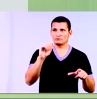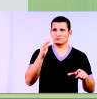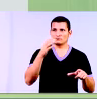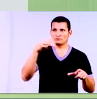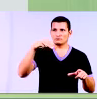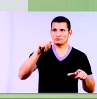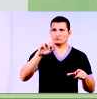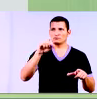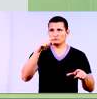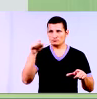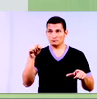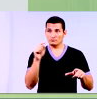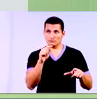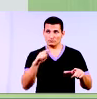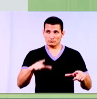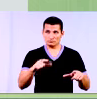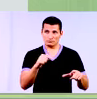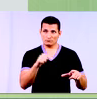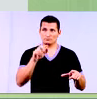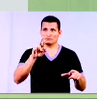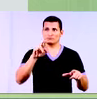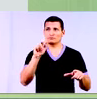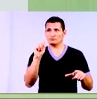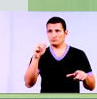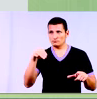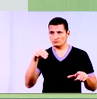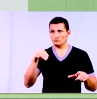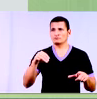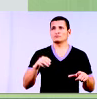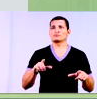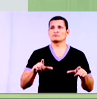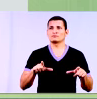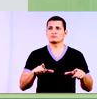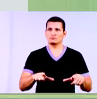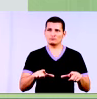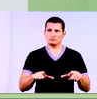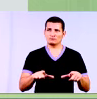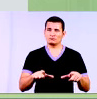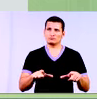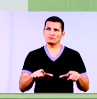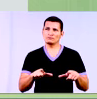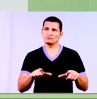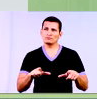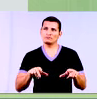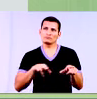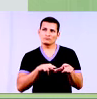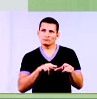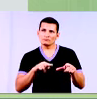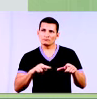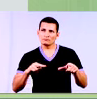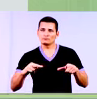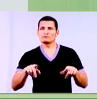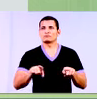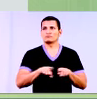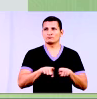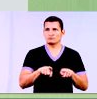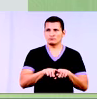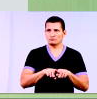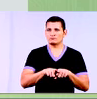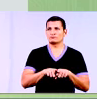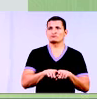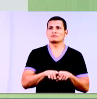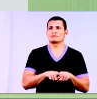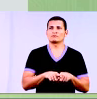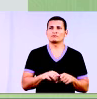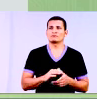tenho a CPU, a memória RAM, os barramentos, né? Para conectar todos esses dispositivos aqui. Então a gente tem um